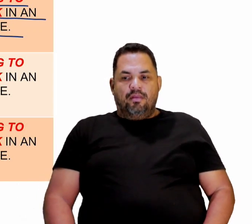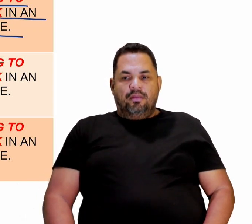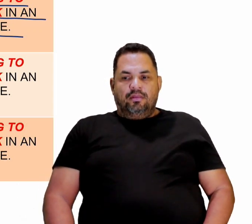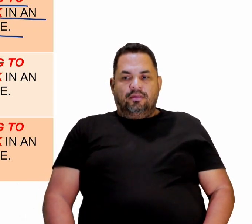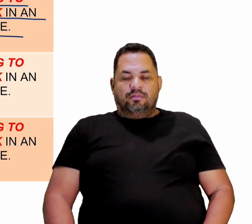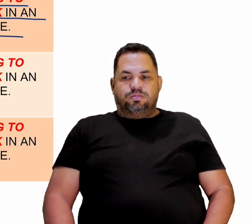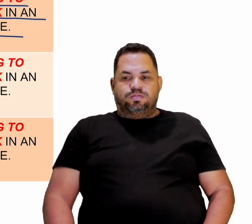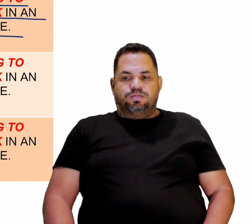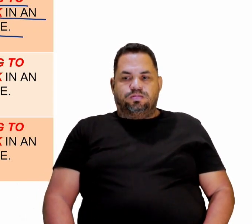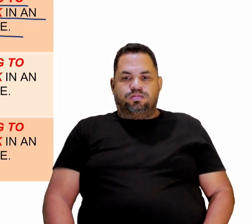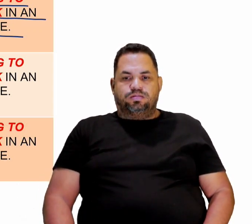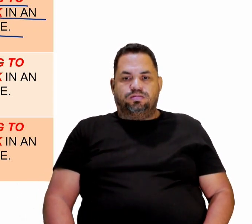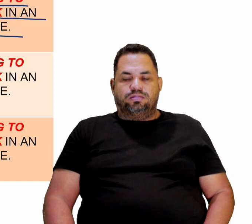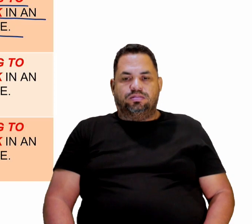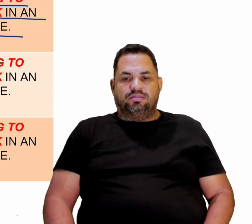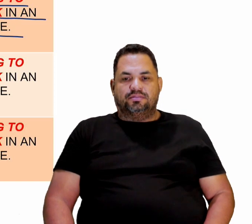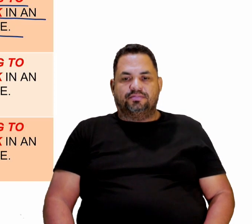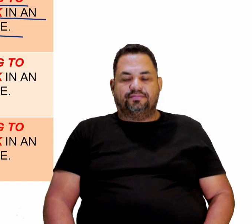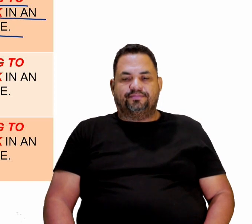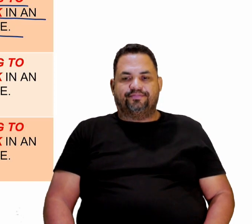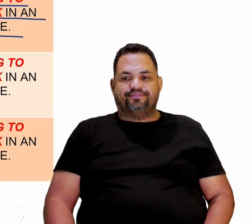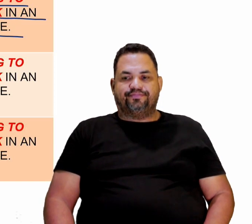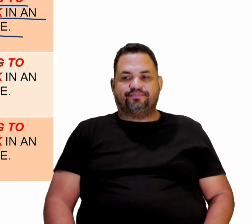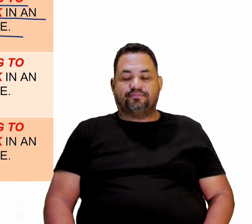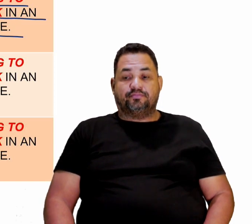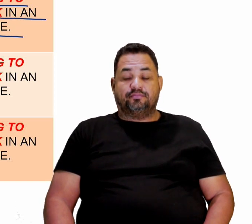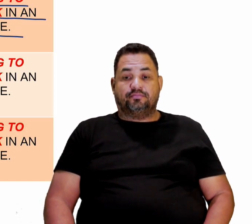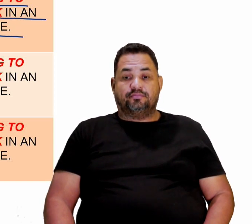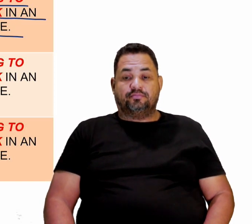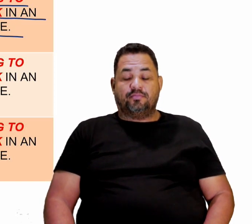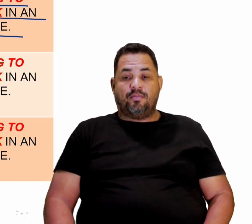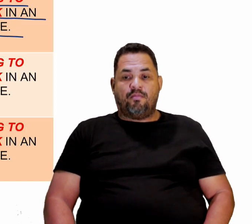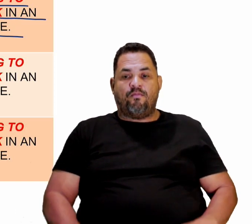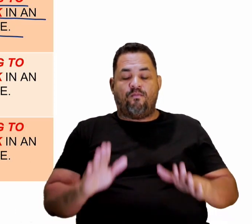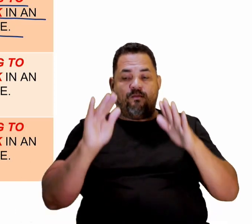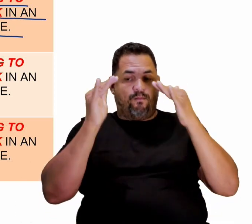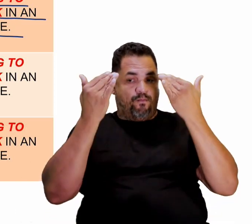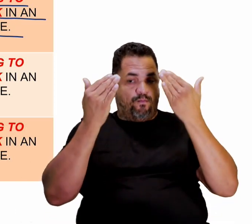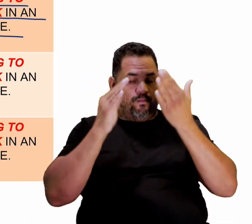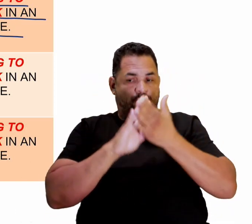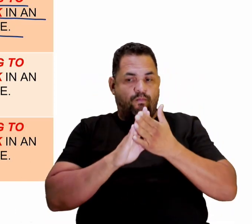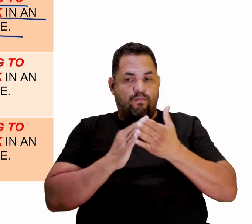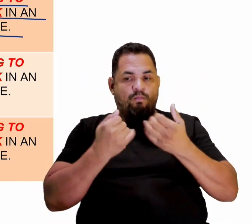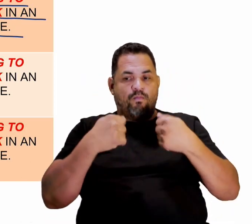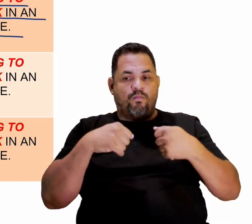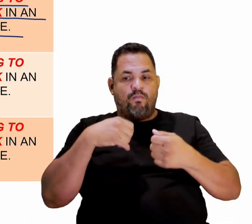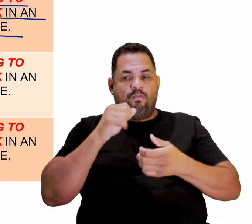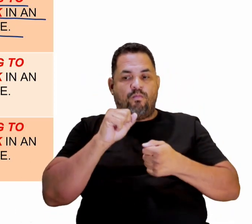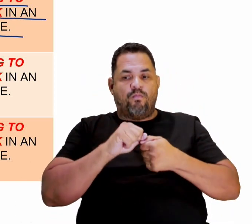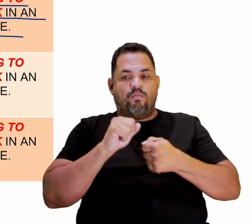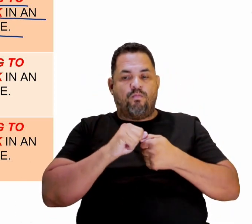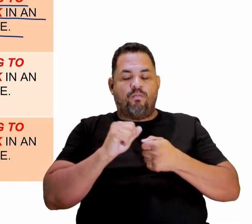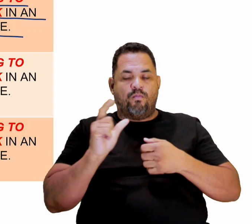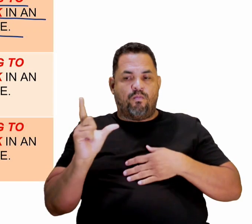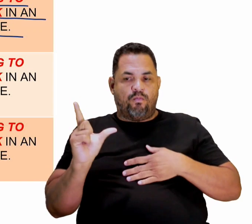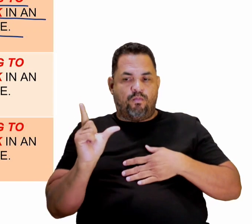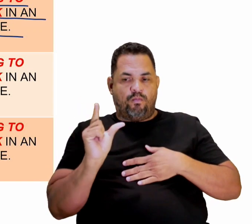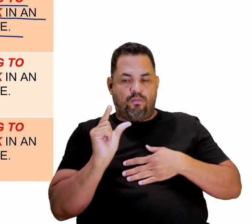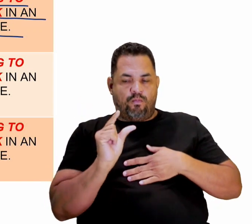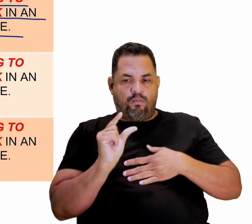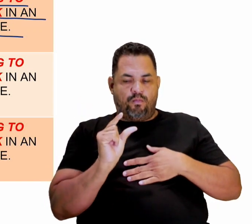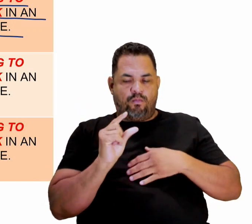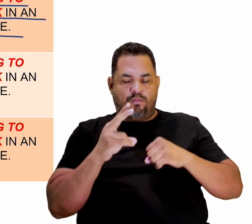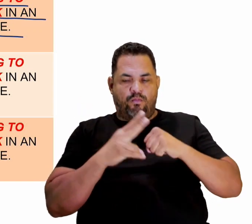que é a mesma coisa de are not então presta bem atenção eu posso fazer a contração do